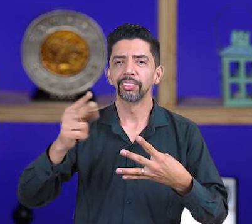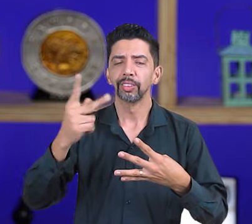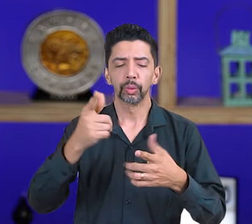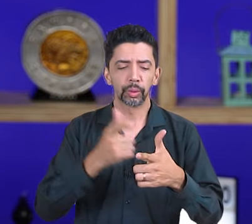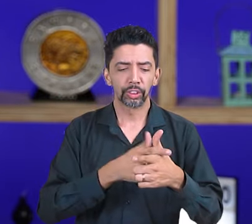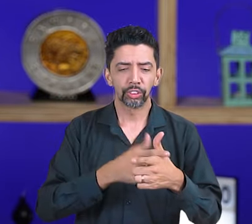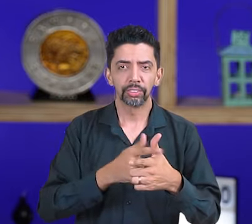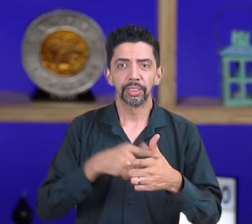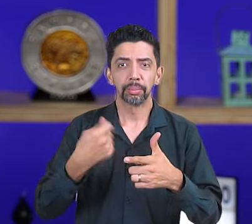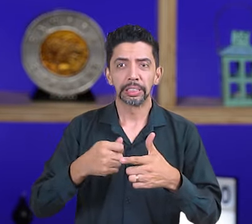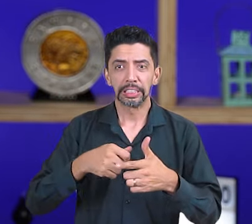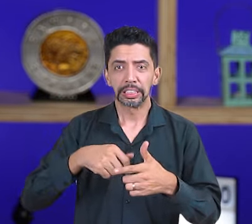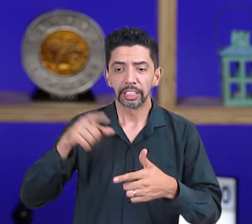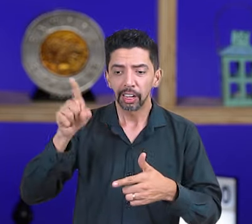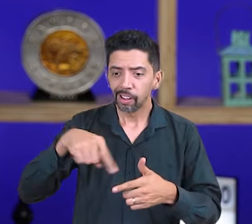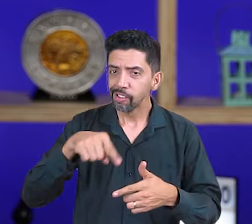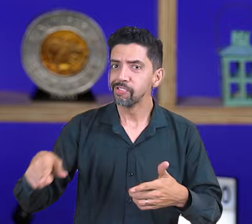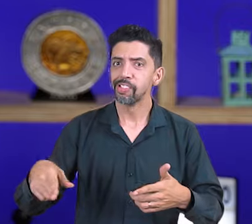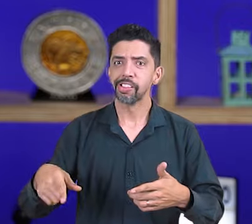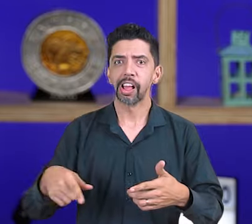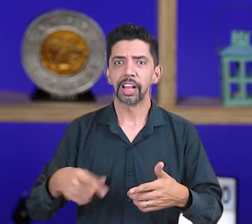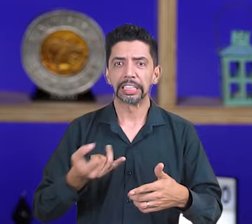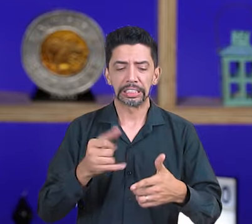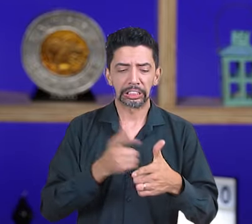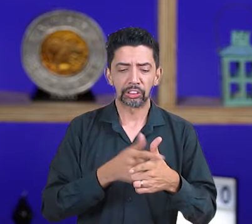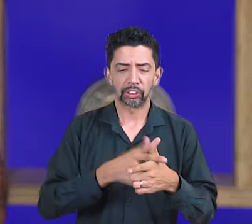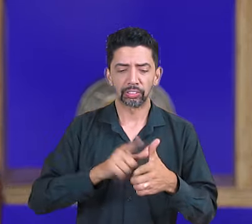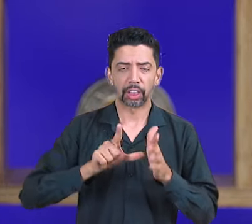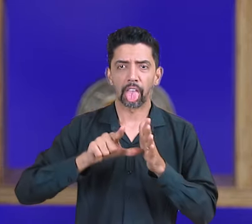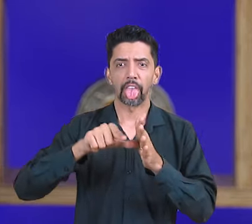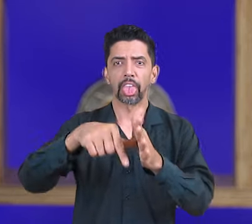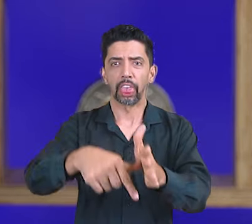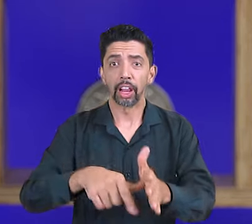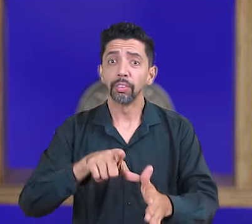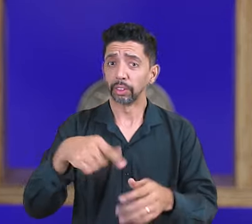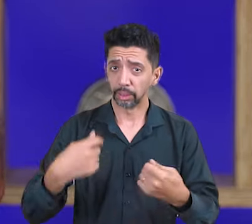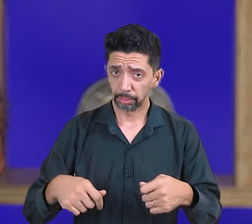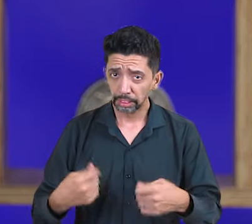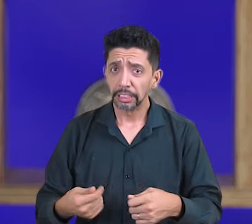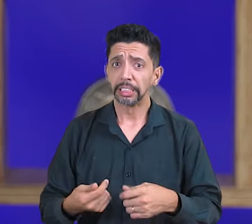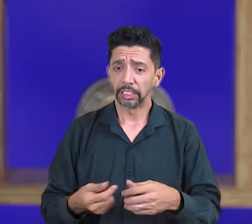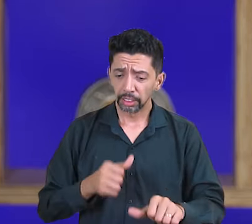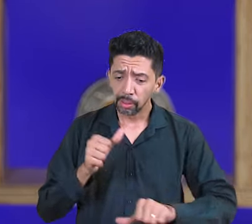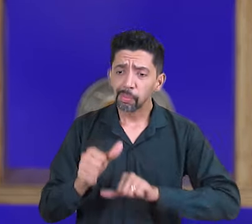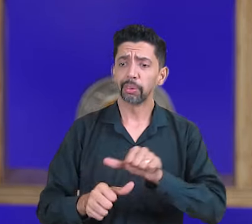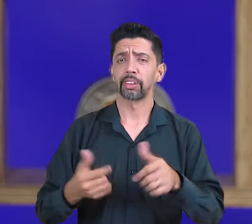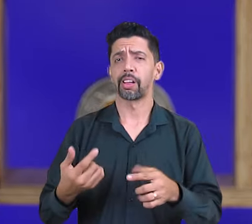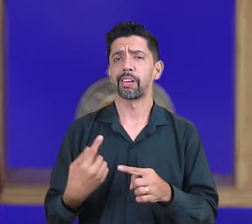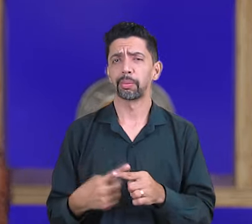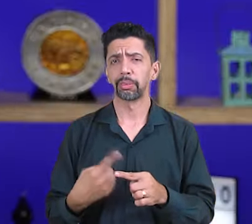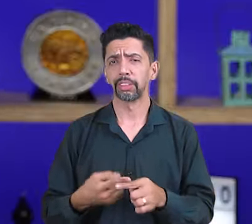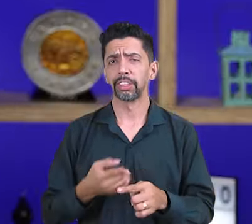alguma, dívidas vencidas é um sonho para a gente sair. Depois de identificadas lá no pilar diagnosticar, é